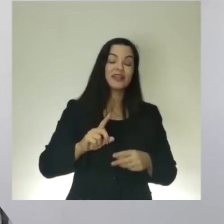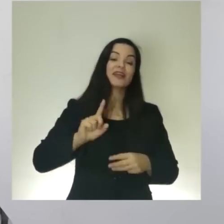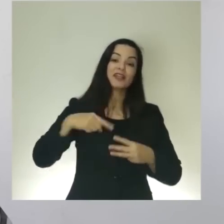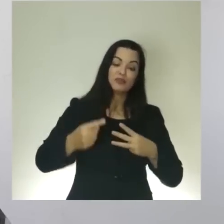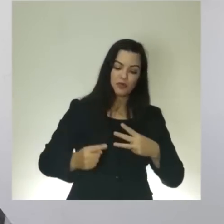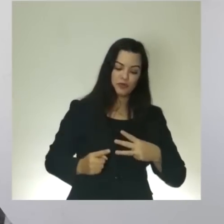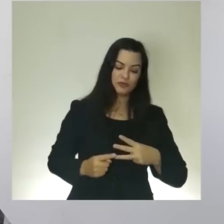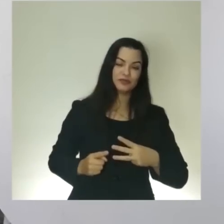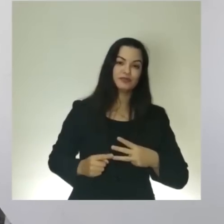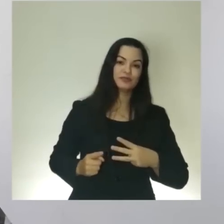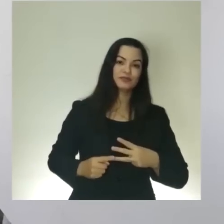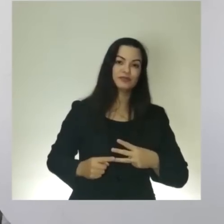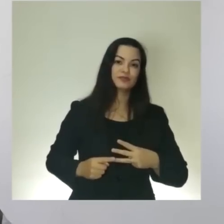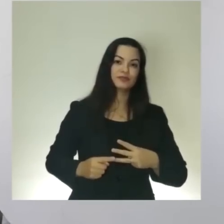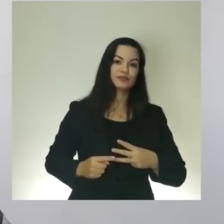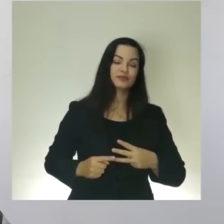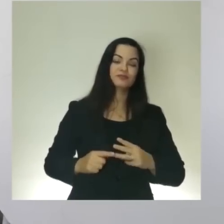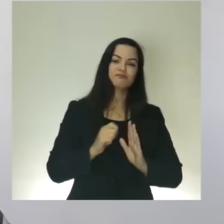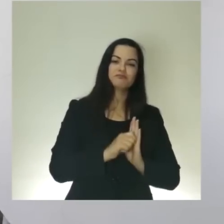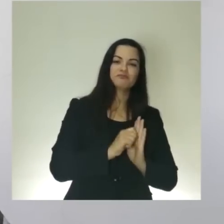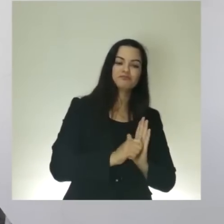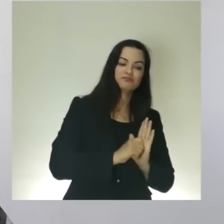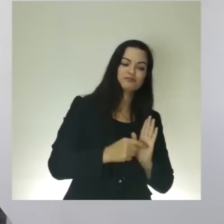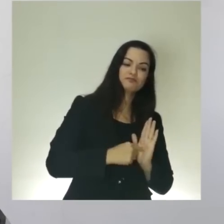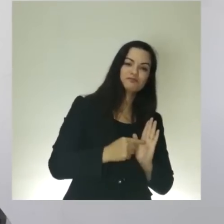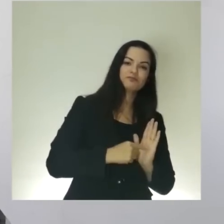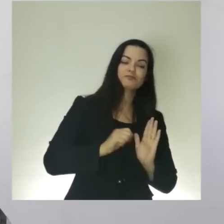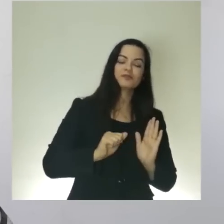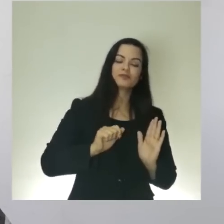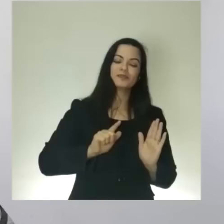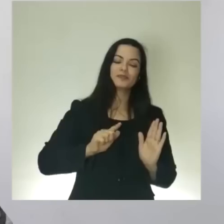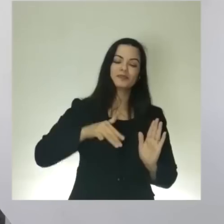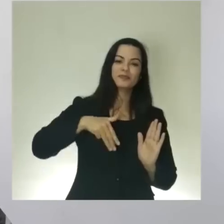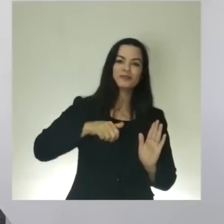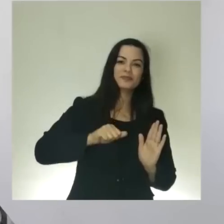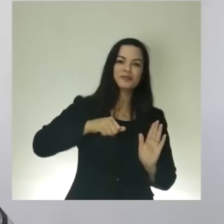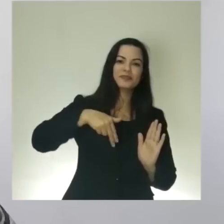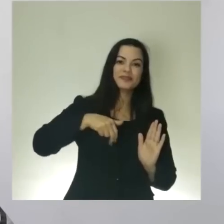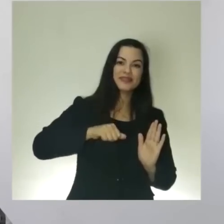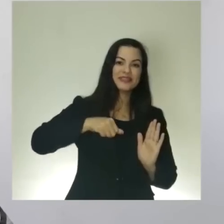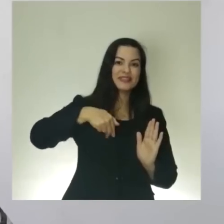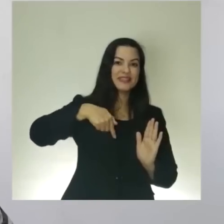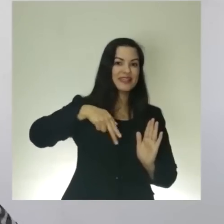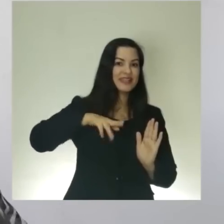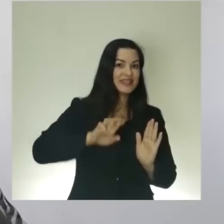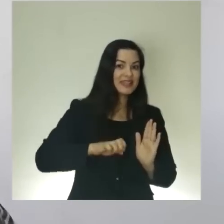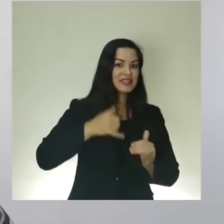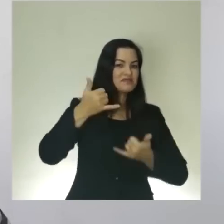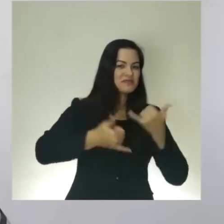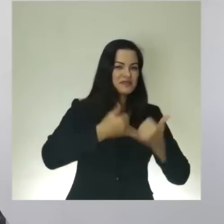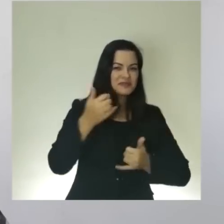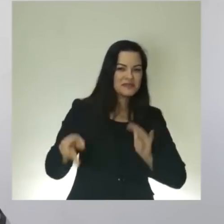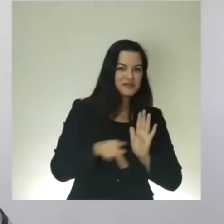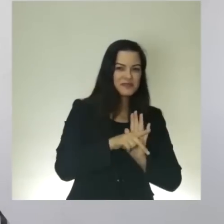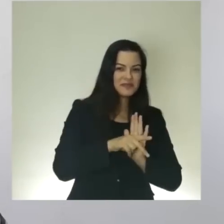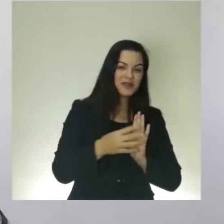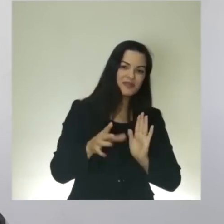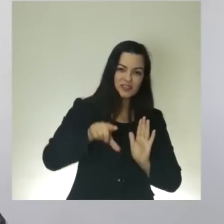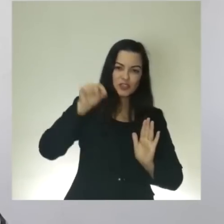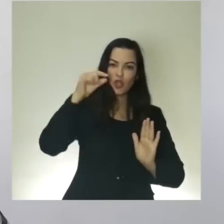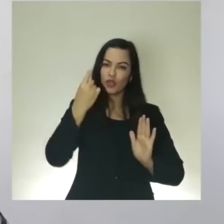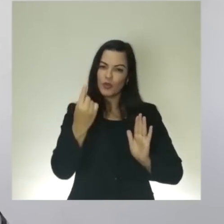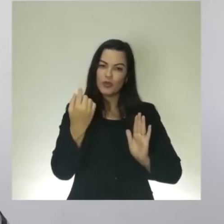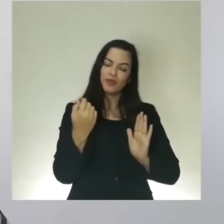aí a primeira parte do nosso almanaque, registrando a primeira brincadeira. Você escolhe qual